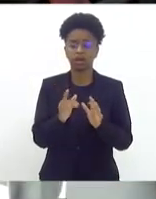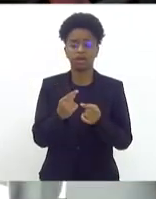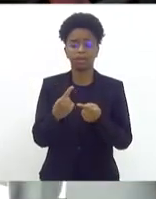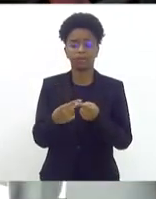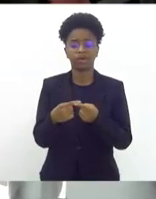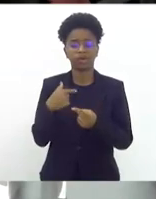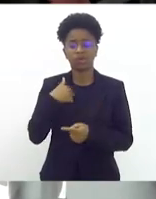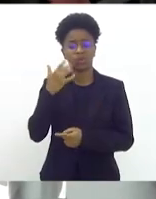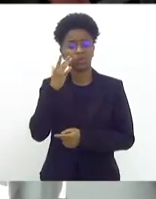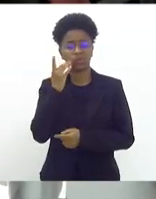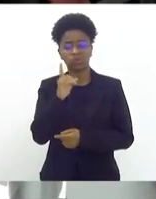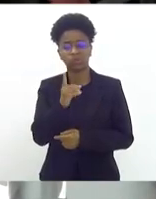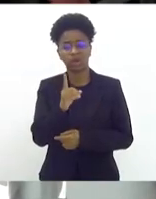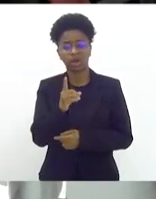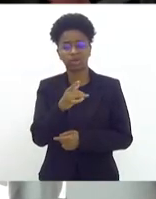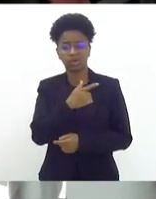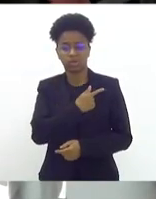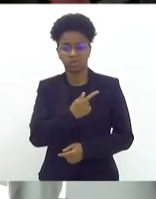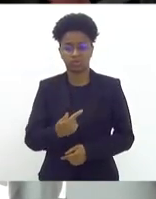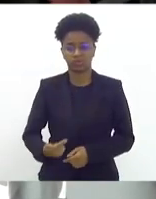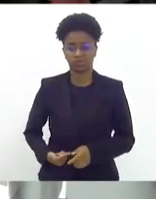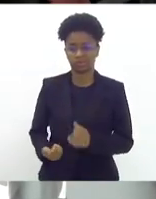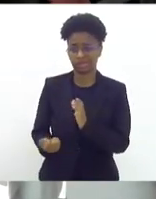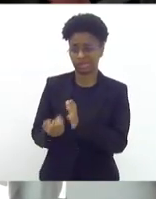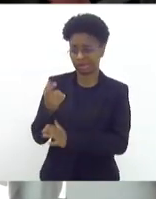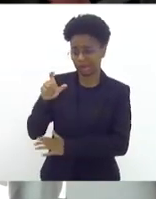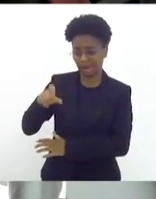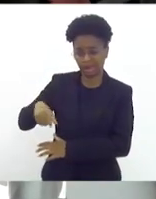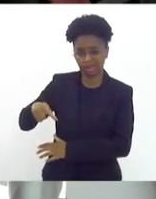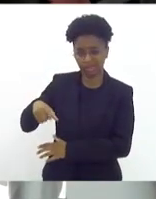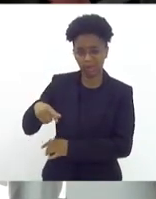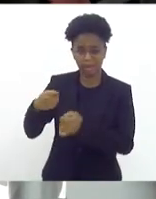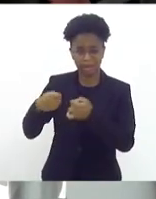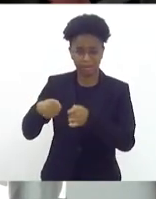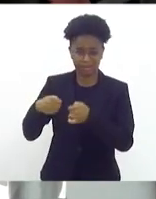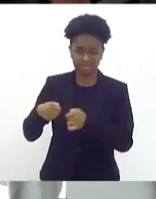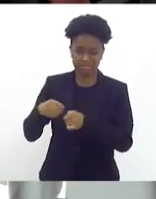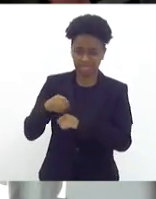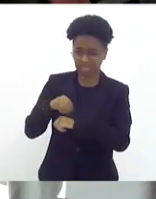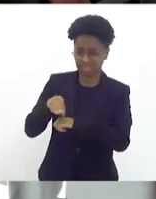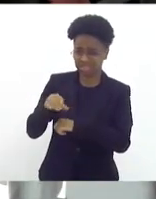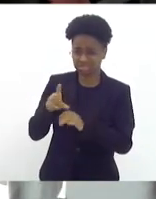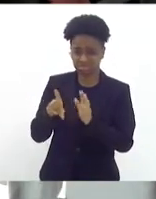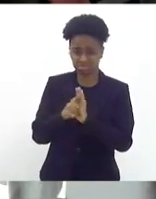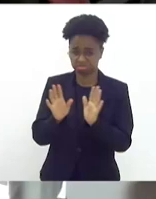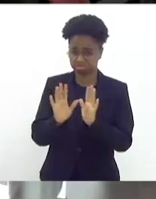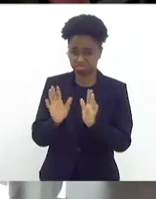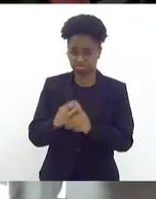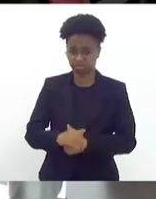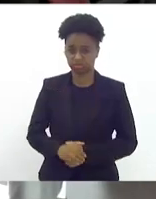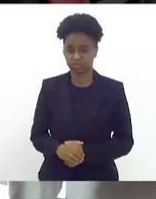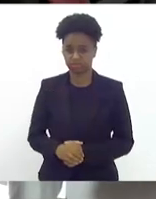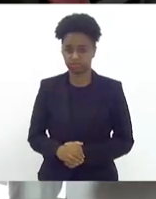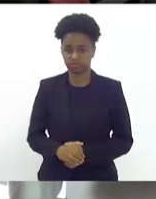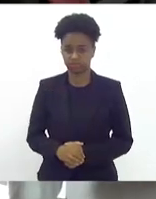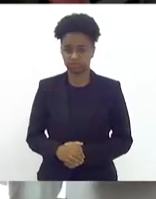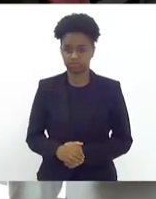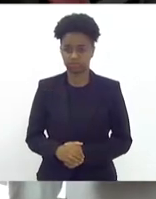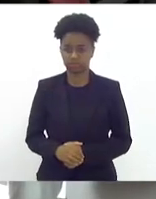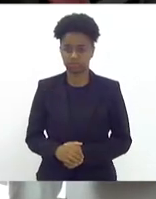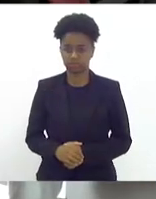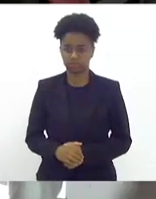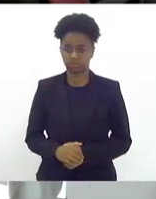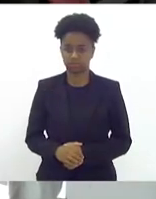não acho que o governador, para criar esse cartão, precisa de uma indicação legislativa. TIS, que você sugeriu, simples.